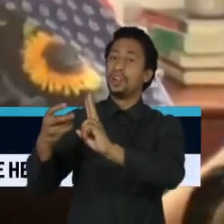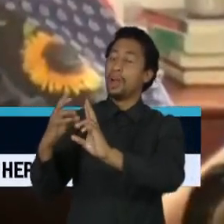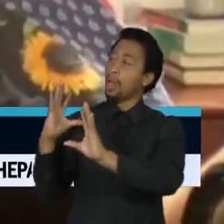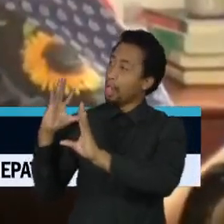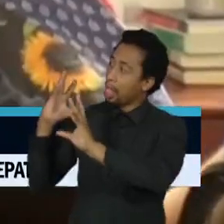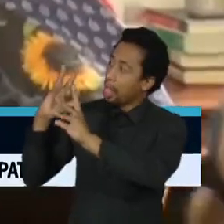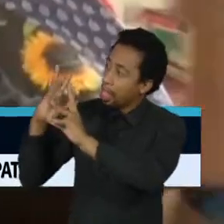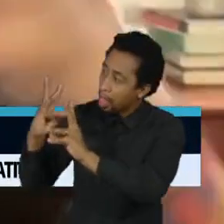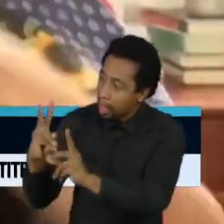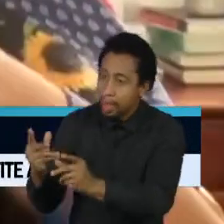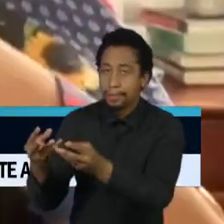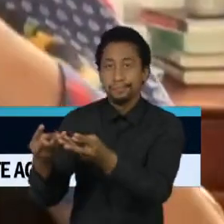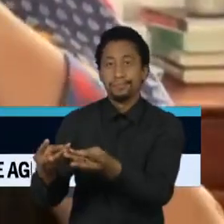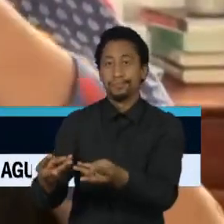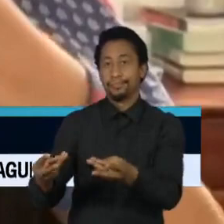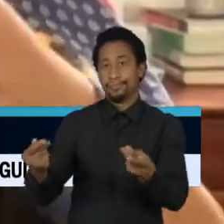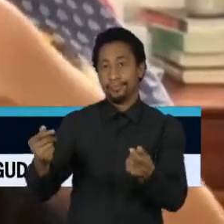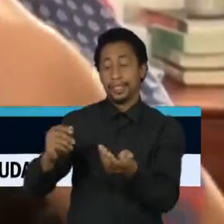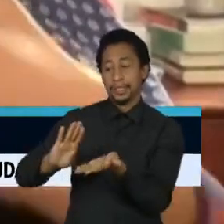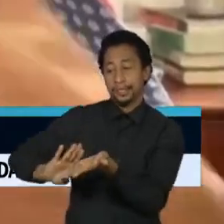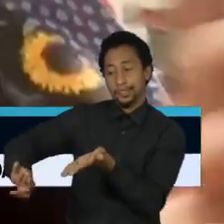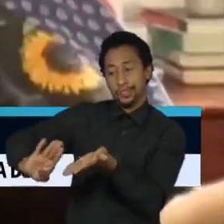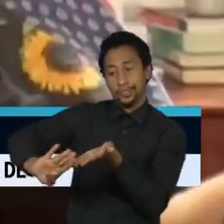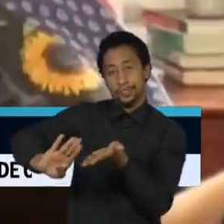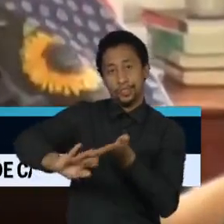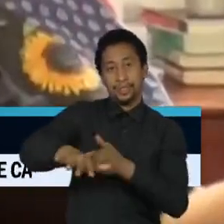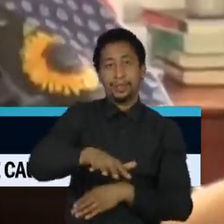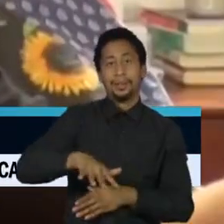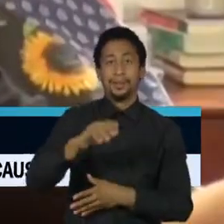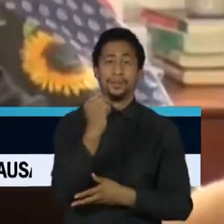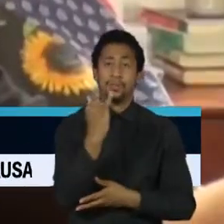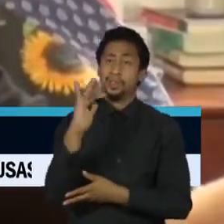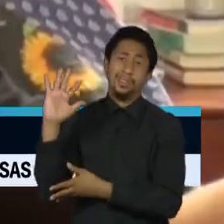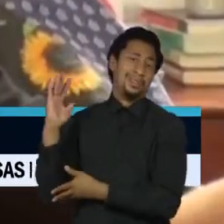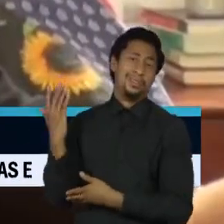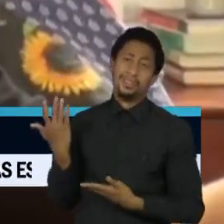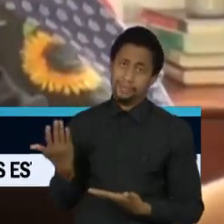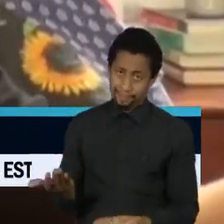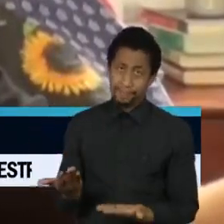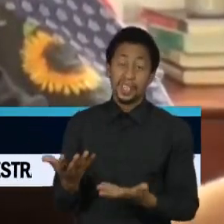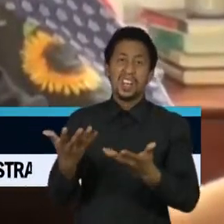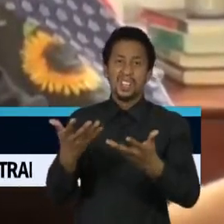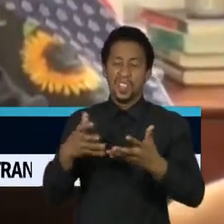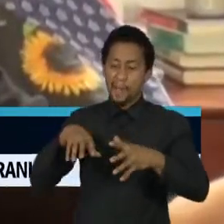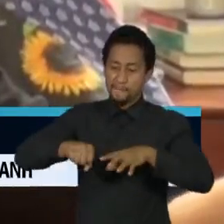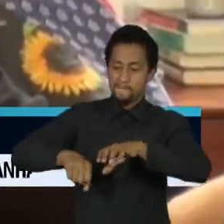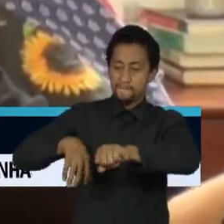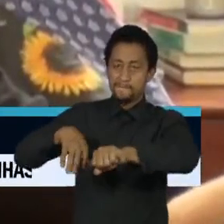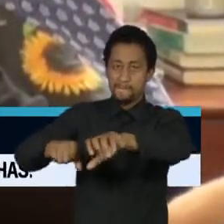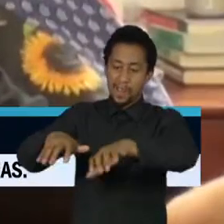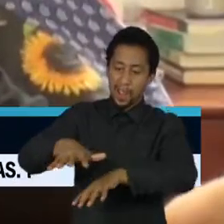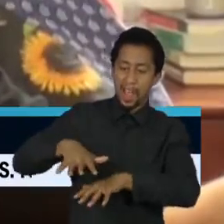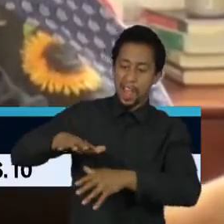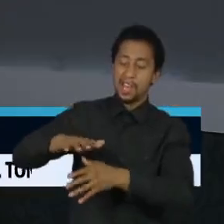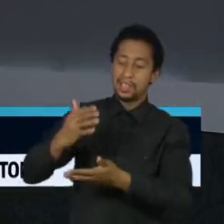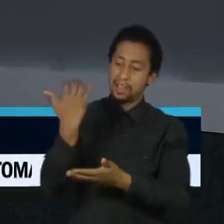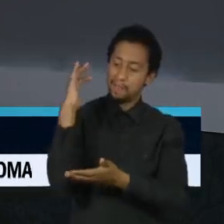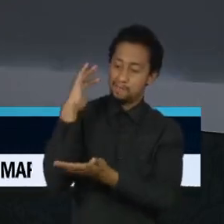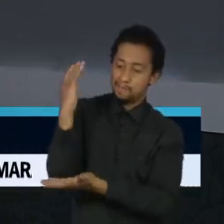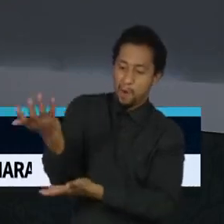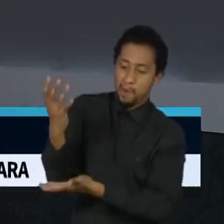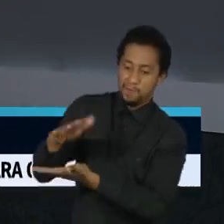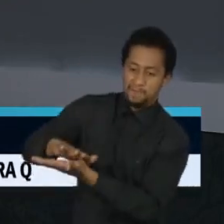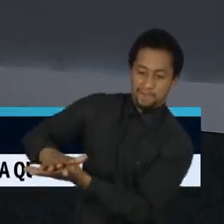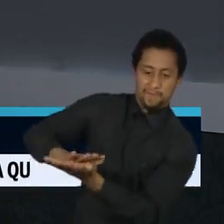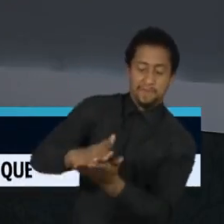para arrancar as pessoas da floresta e deixar a floresta livre para ser violada, violentada.